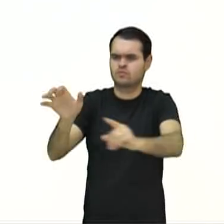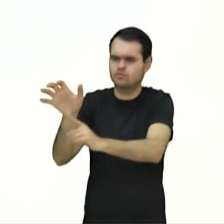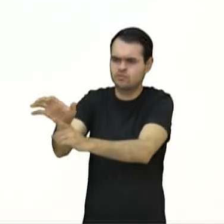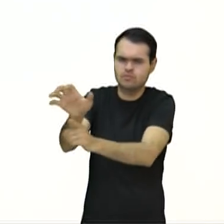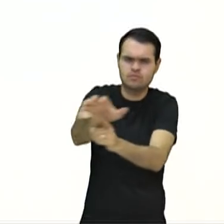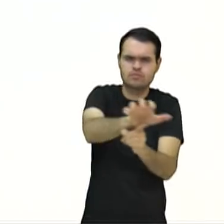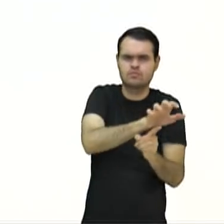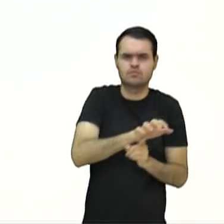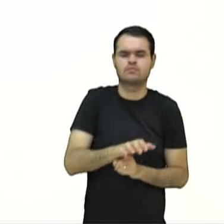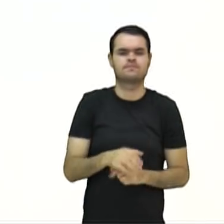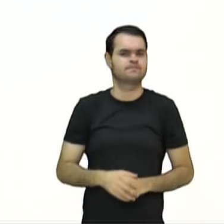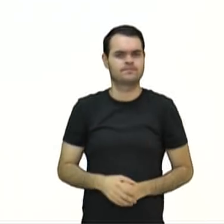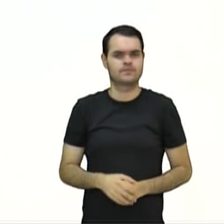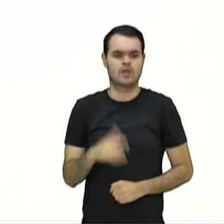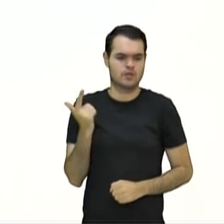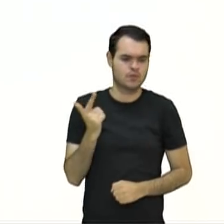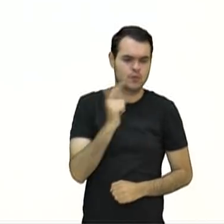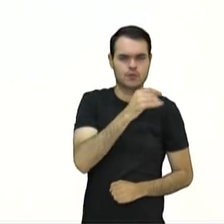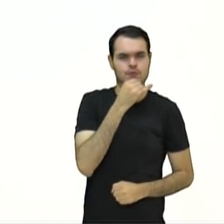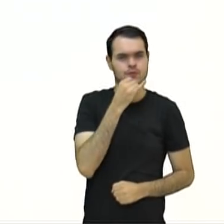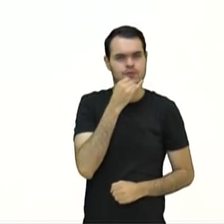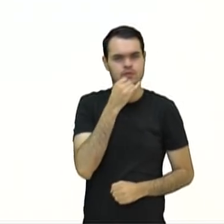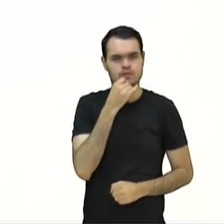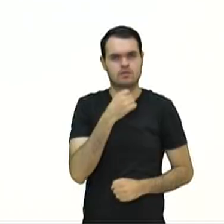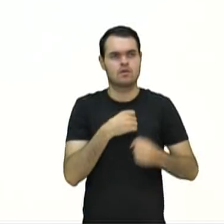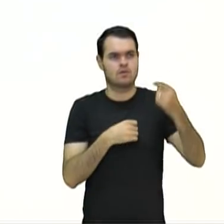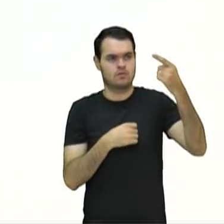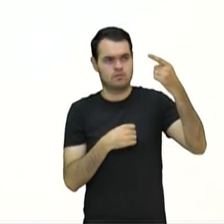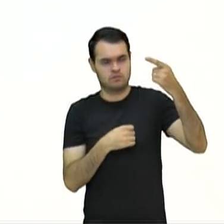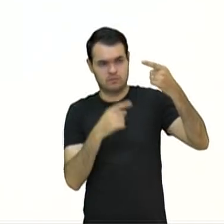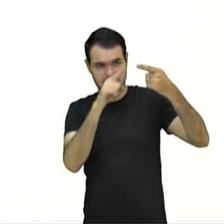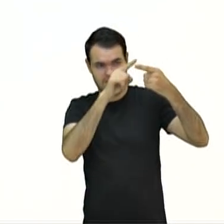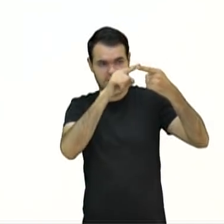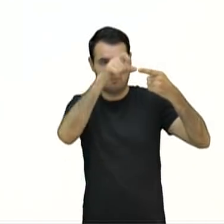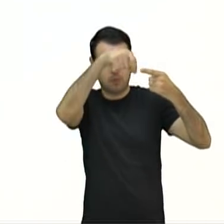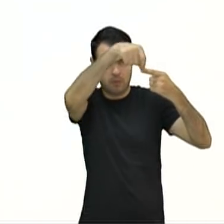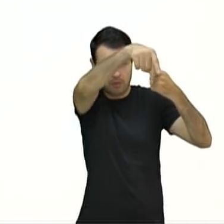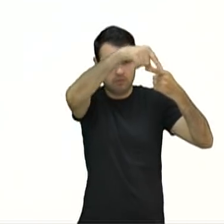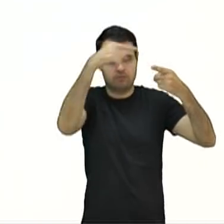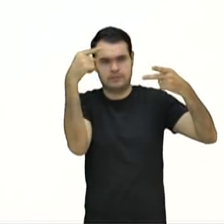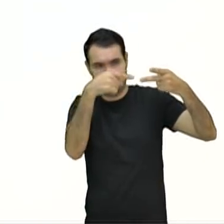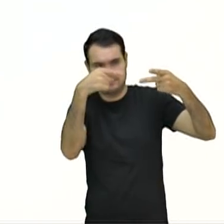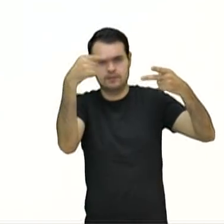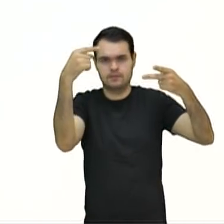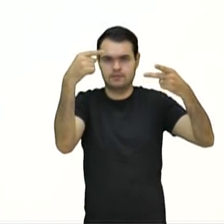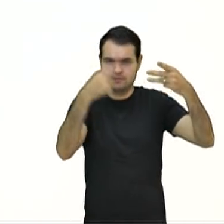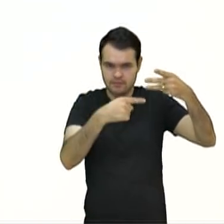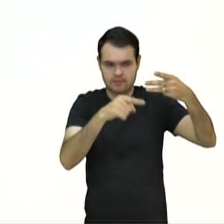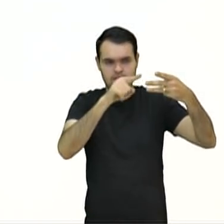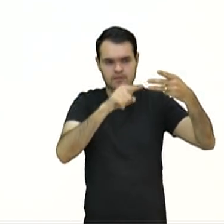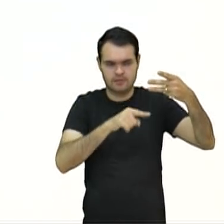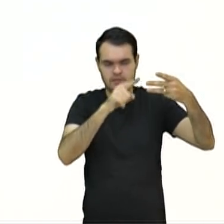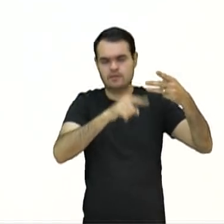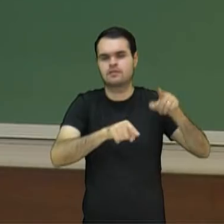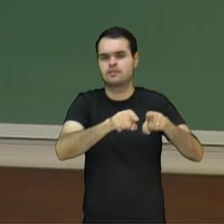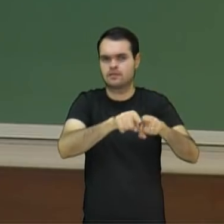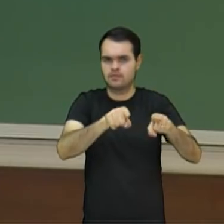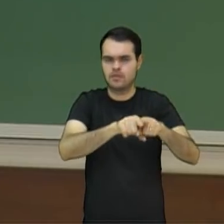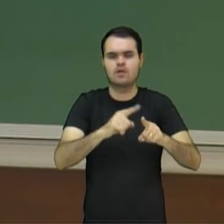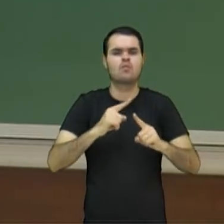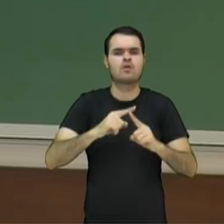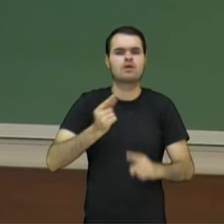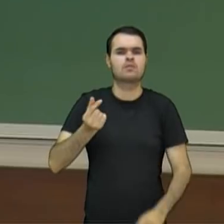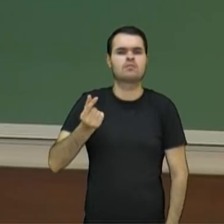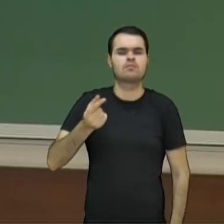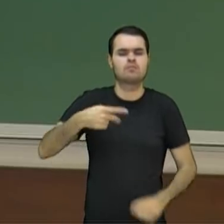setor impulsiona outros, como o secundário e o terciário. Porque uma das primeiras perguntas é: por que o país rico